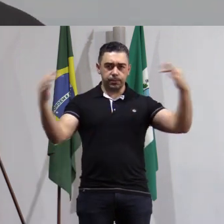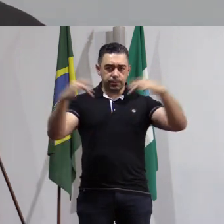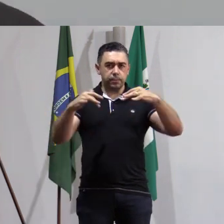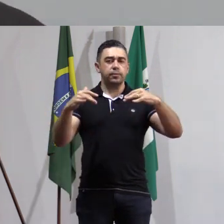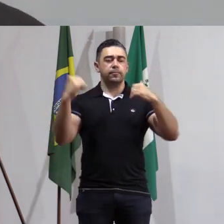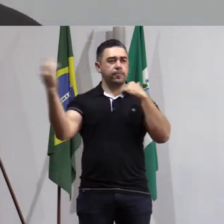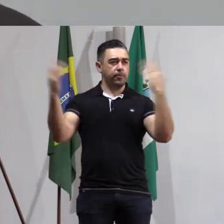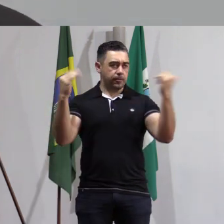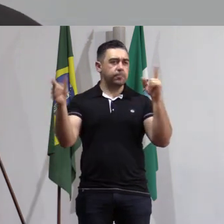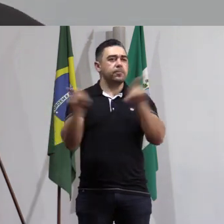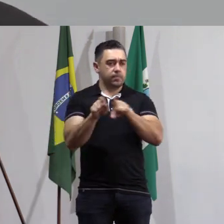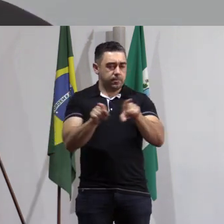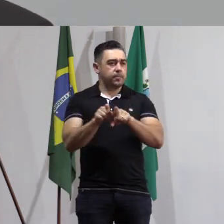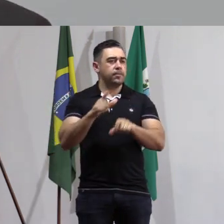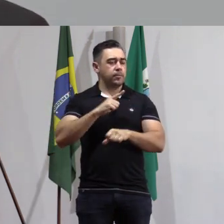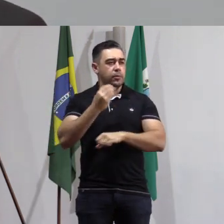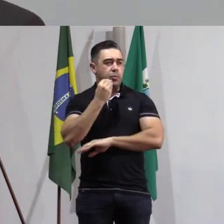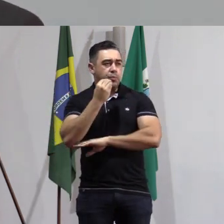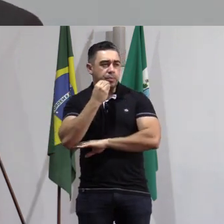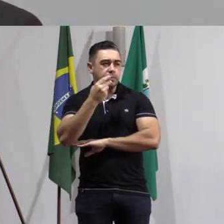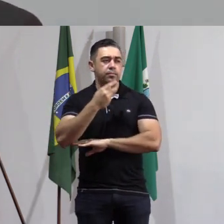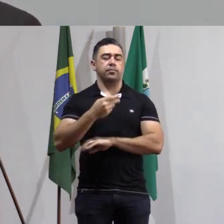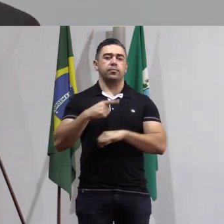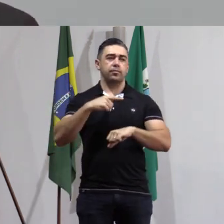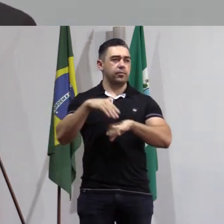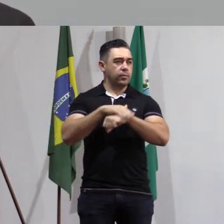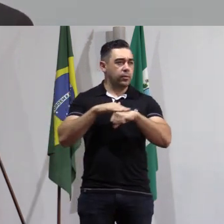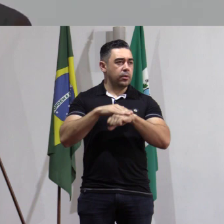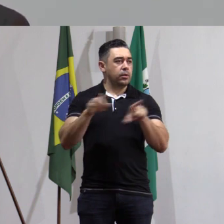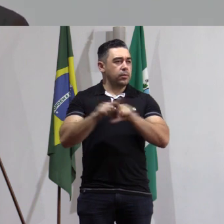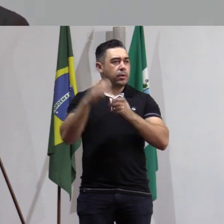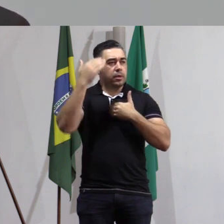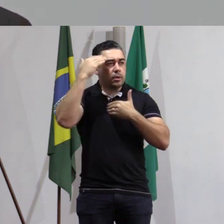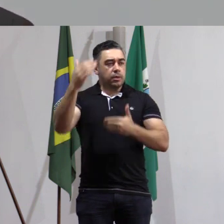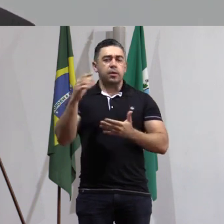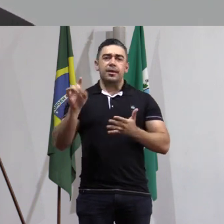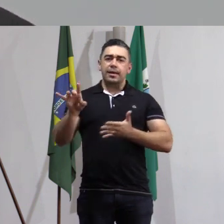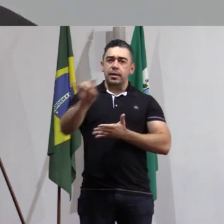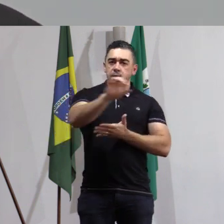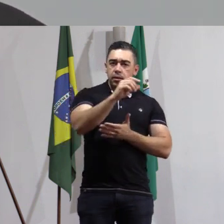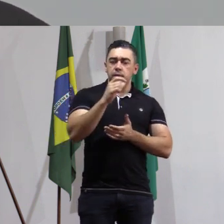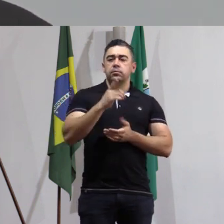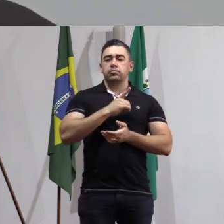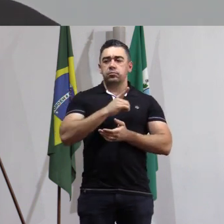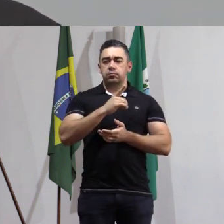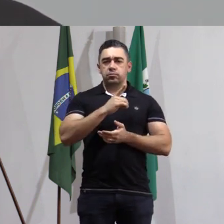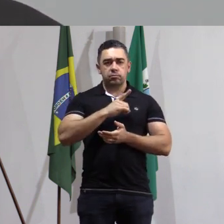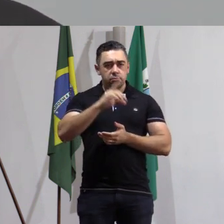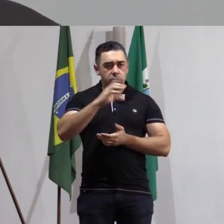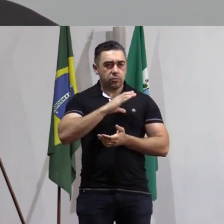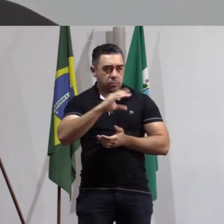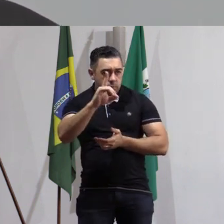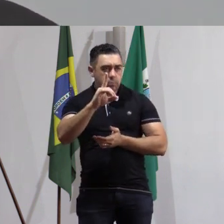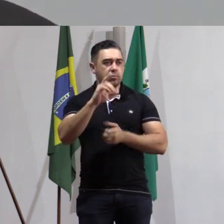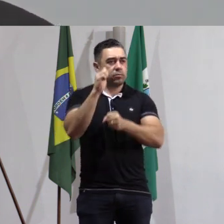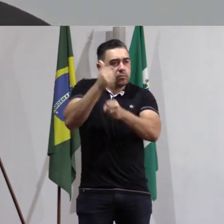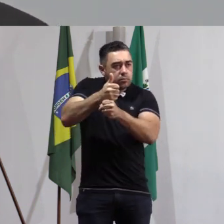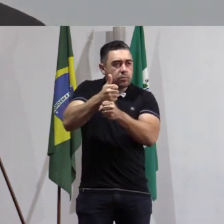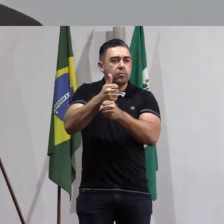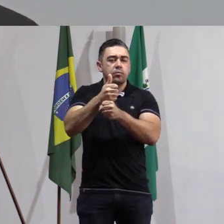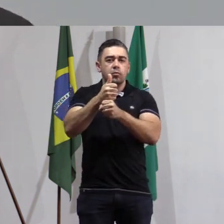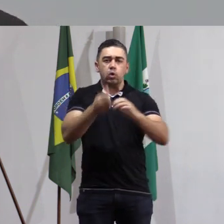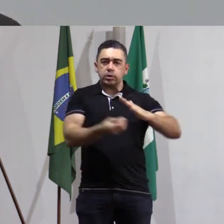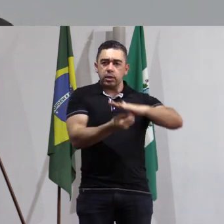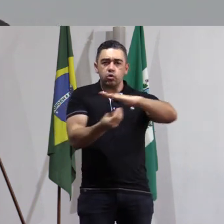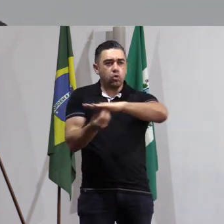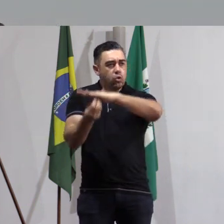fala. Quero também agradecer aos diretores e diretoras de setor aqui presentes, e faço esse cumprimento, Renato,